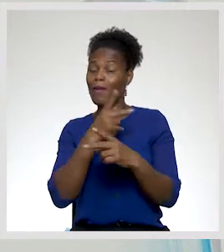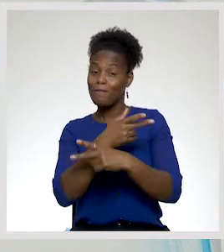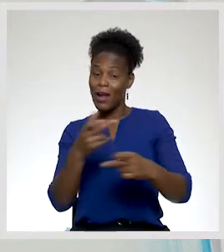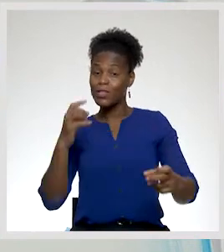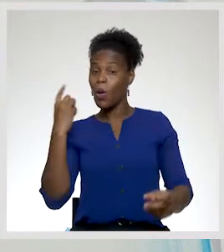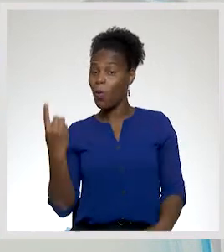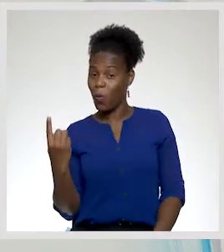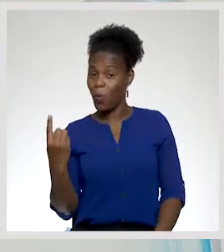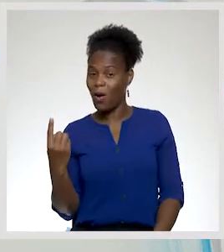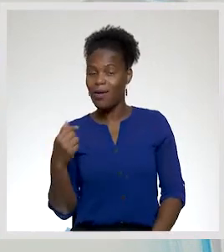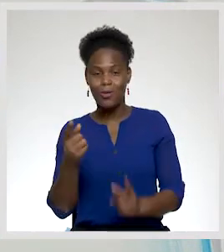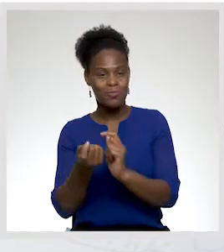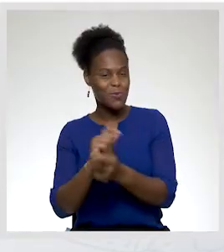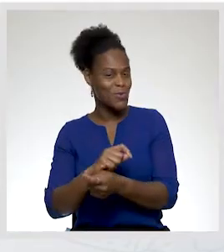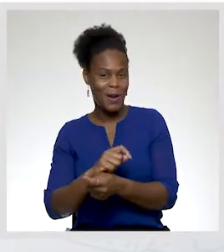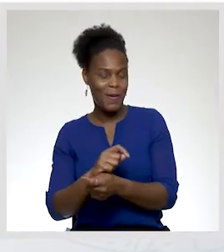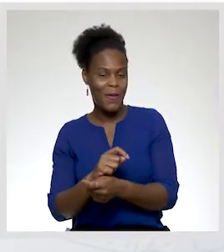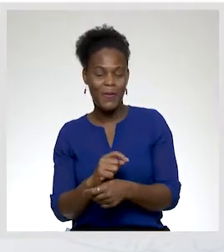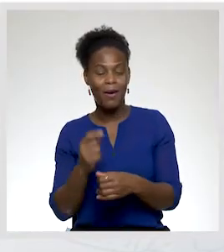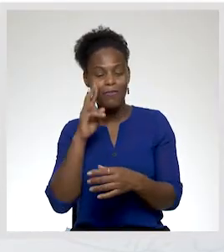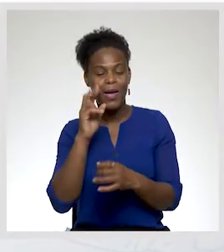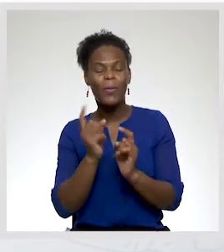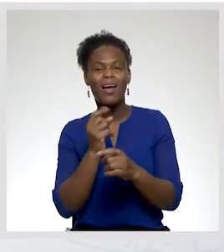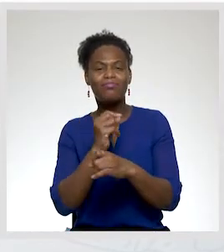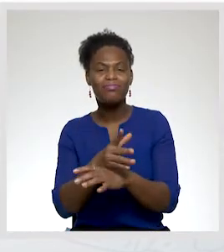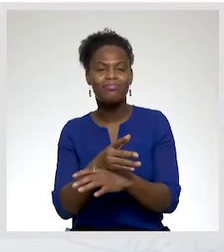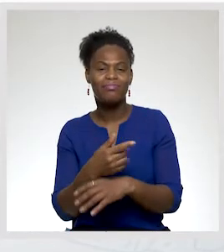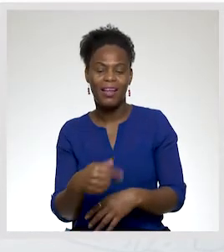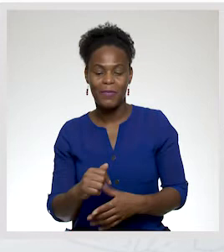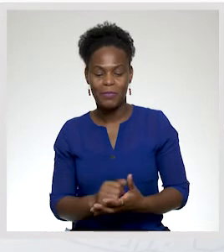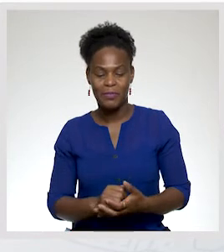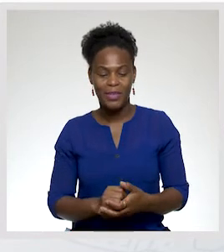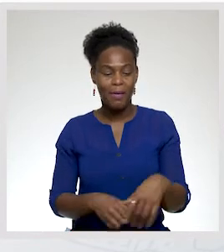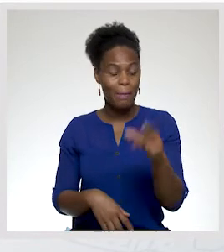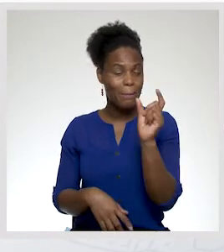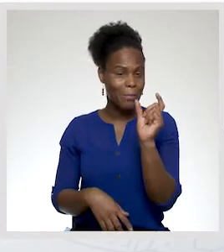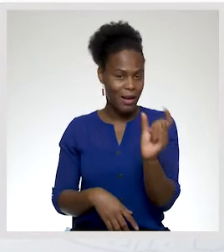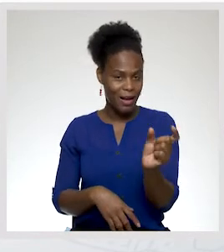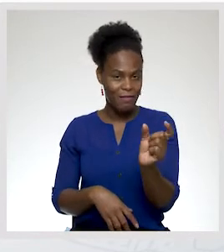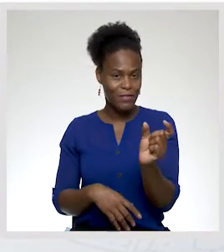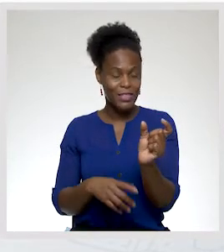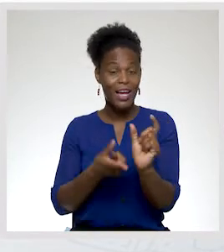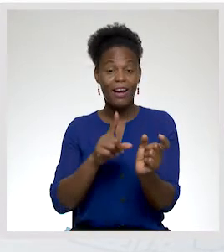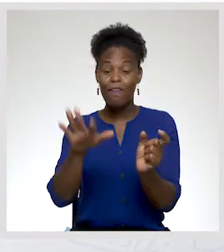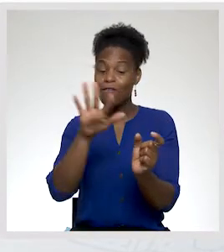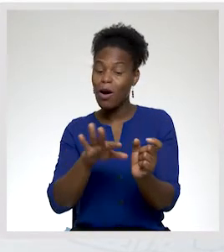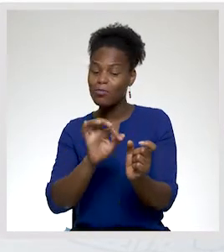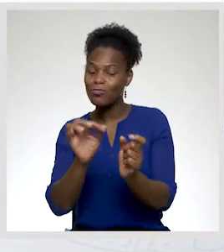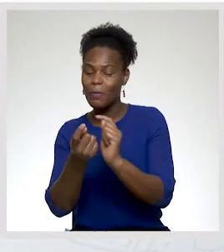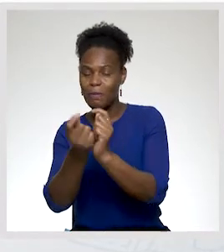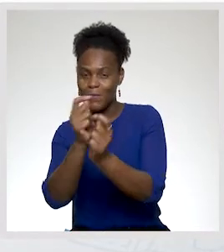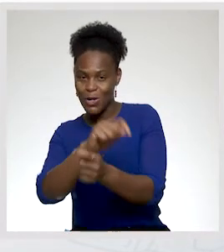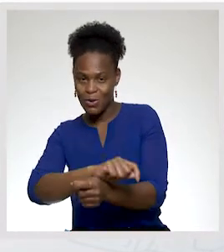não muda. Então vamos ver o que vem a seguir. As palavras que mudam de